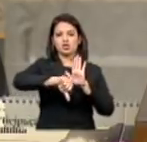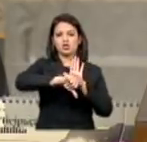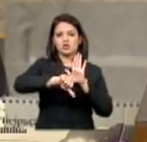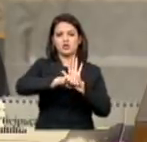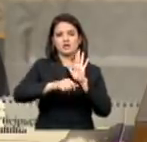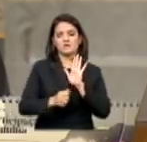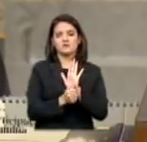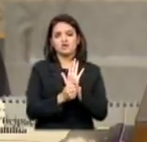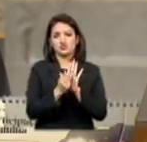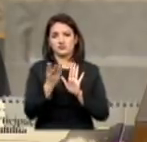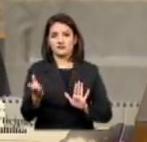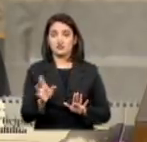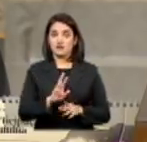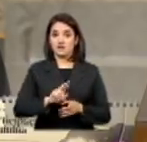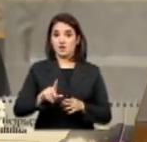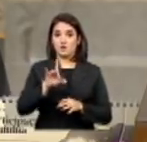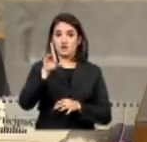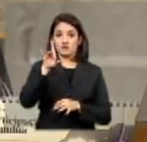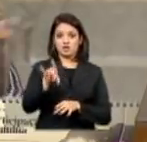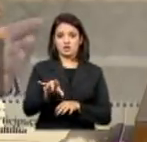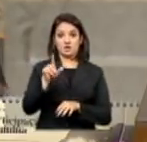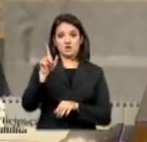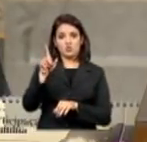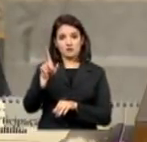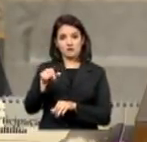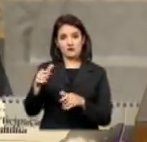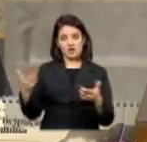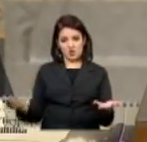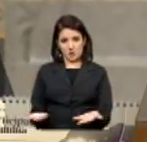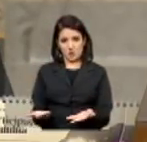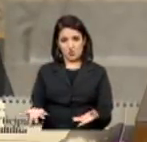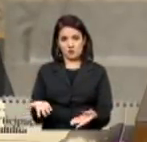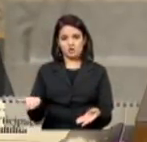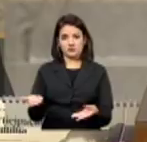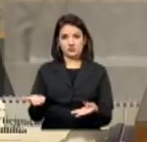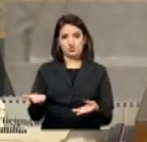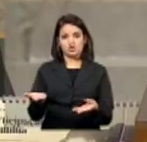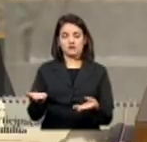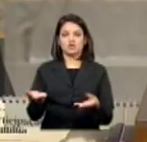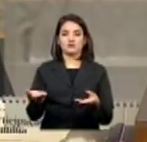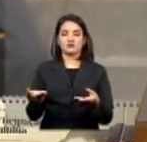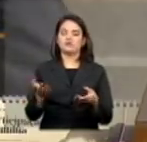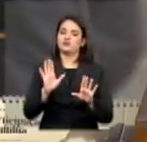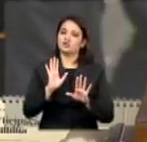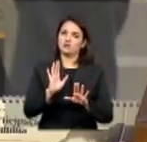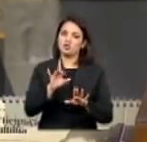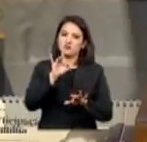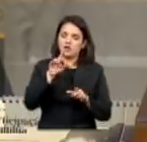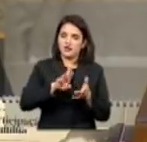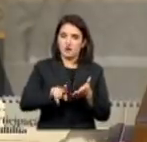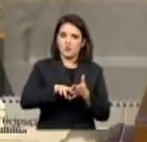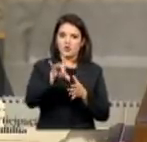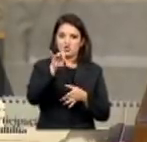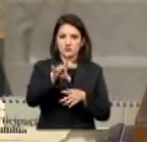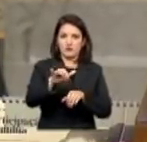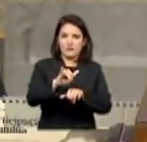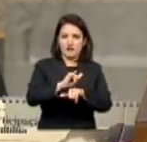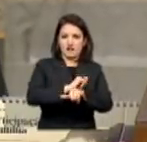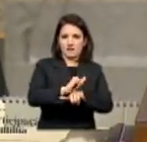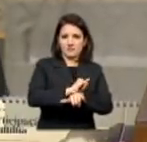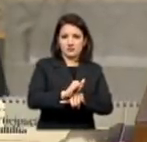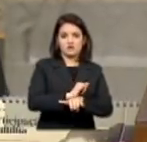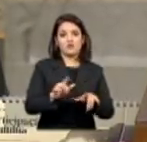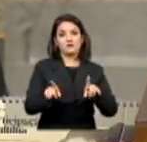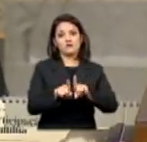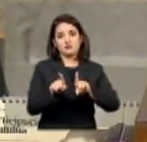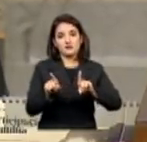aos que são joão em que o objeto da operação chamada lava jato até mesmo condenações transitadas e julgadas